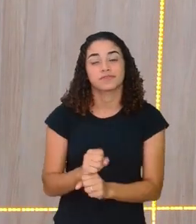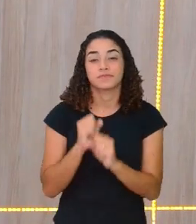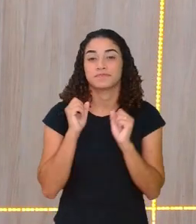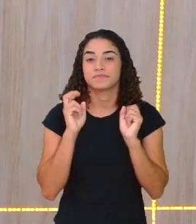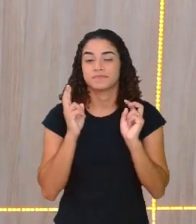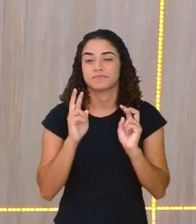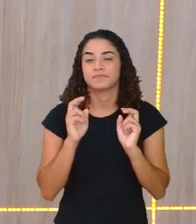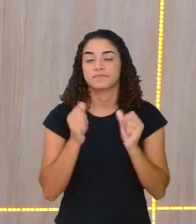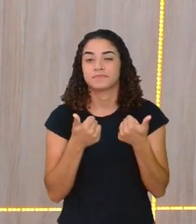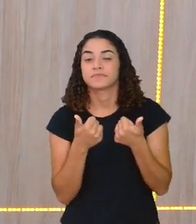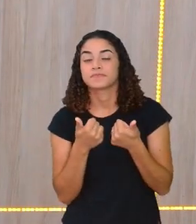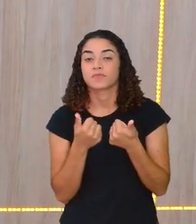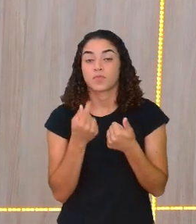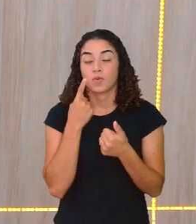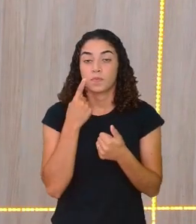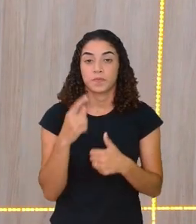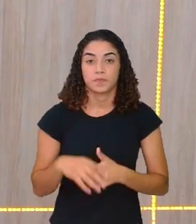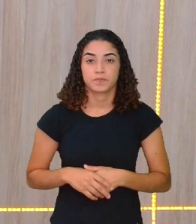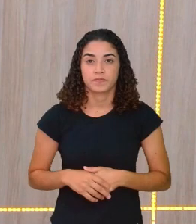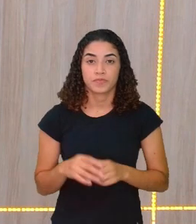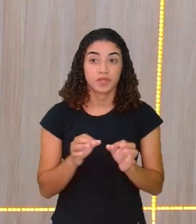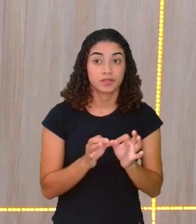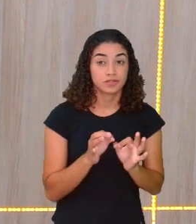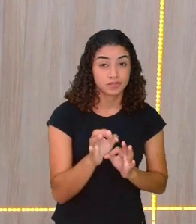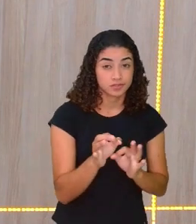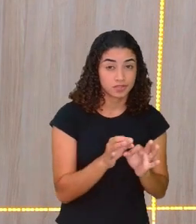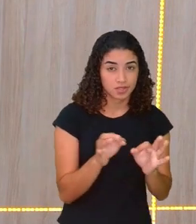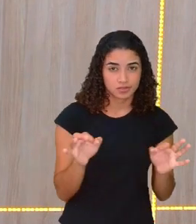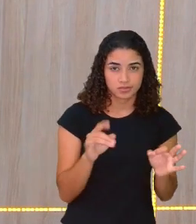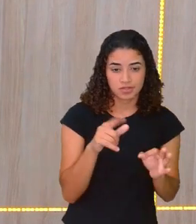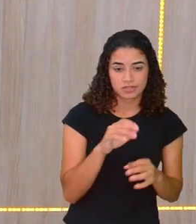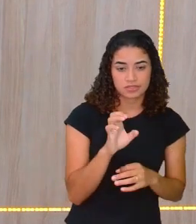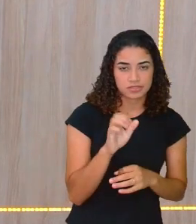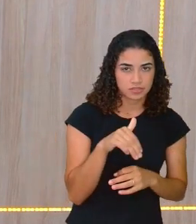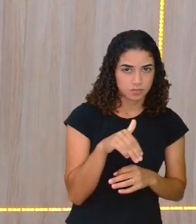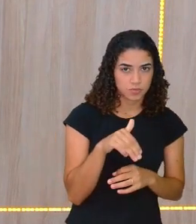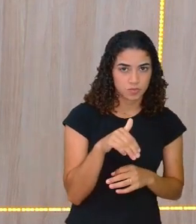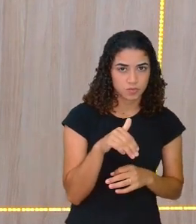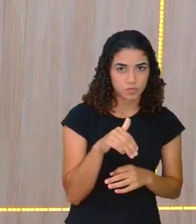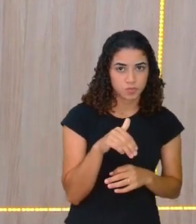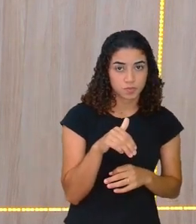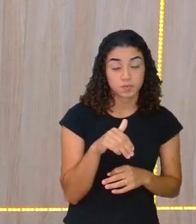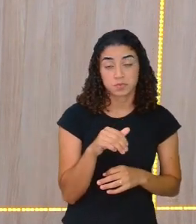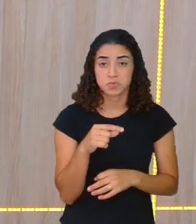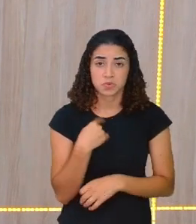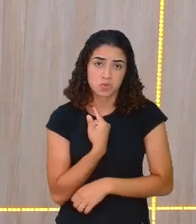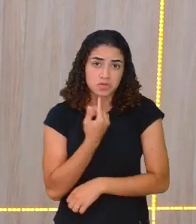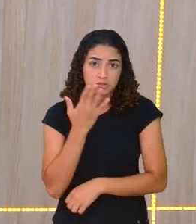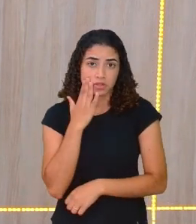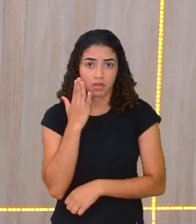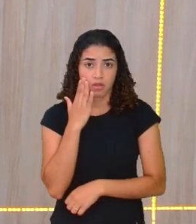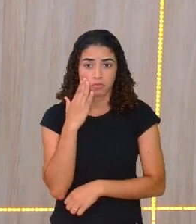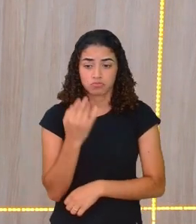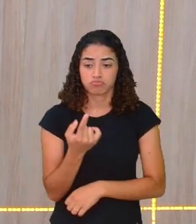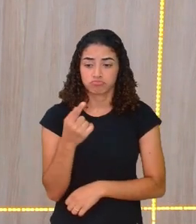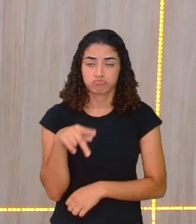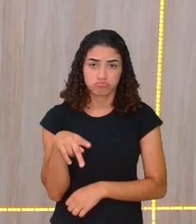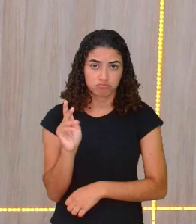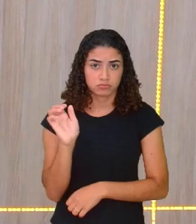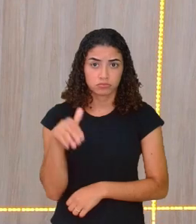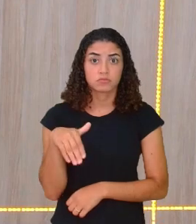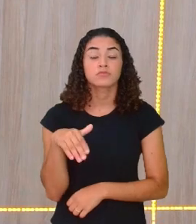revisão. Veja só, a distância em centímetro. Nós sabemos que 1